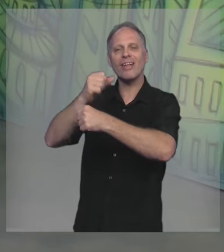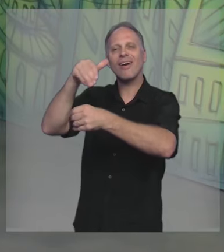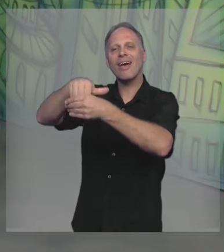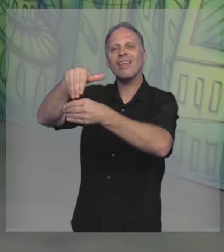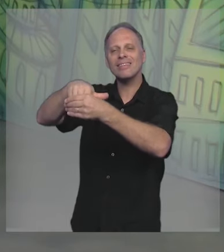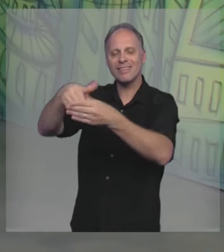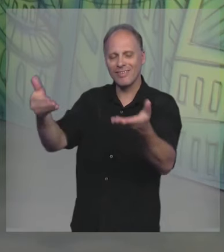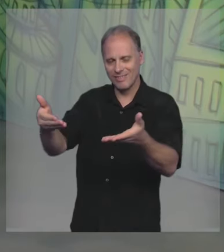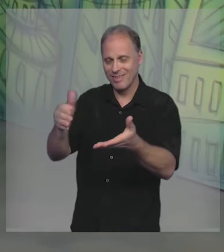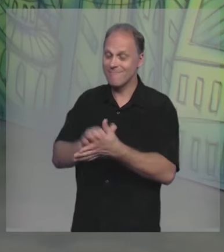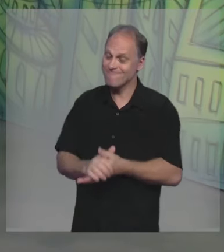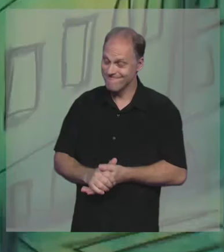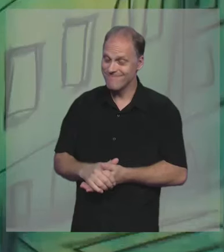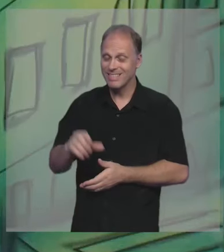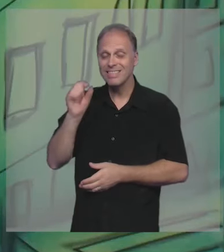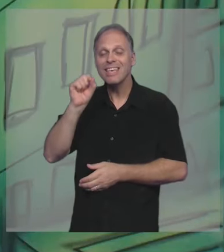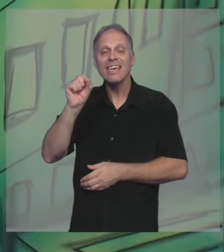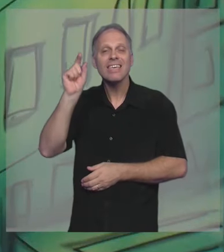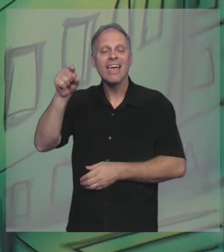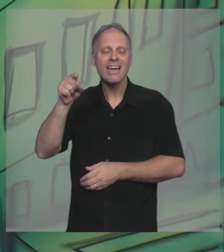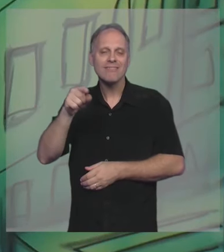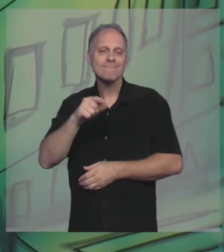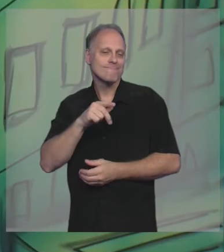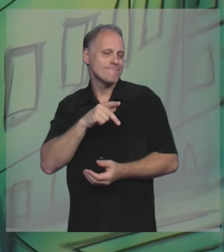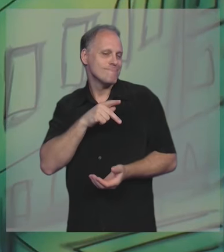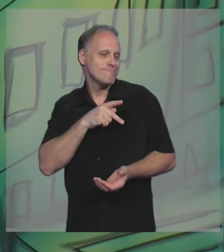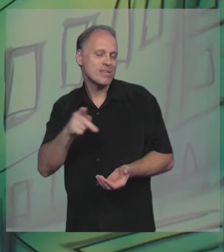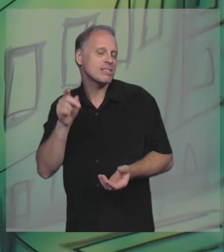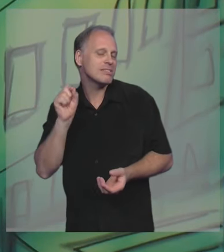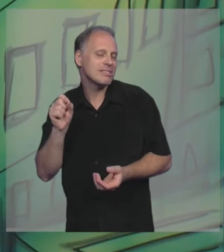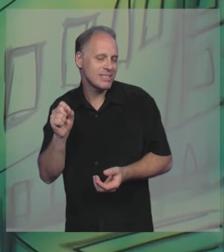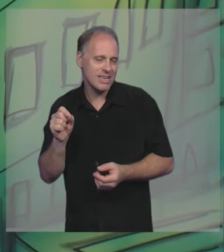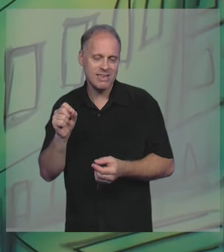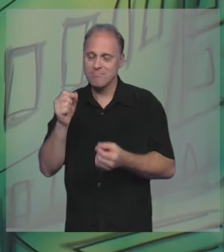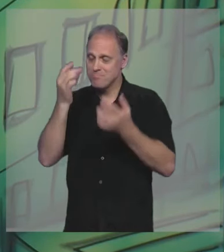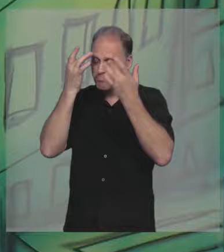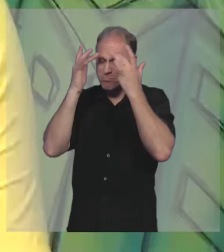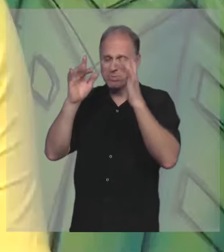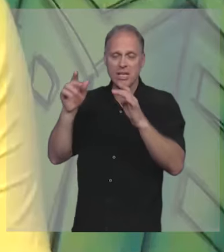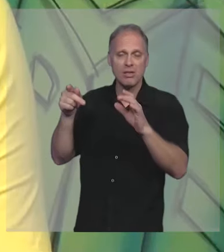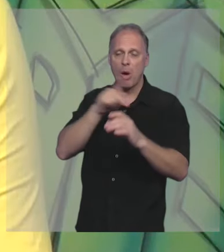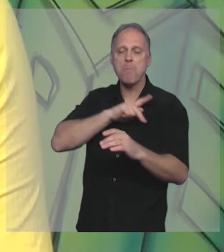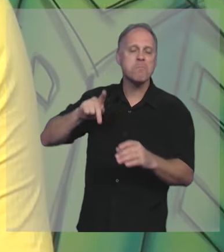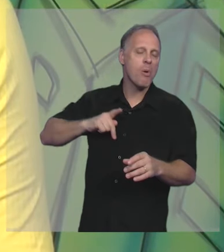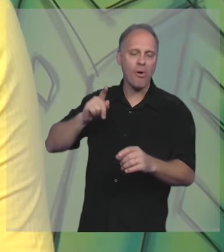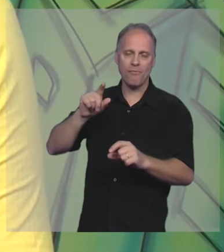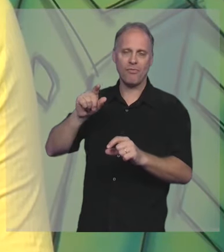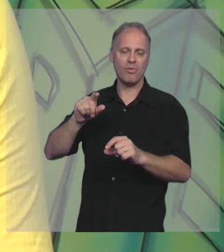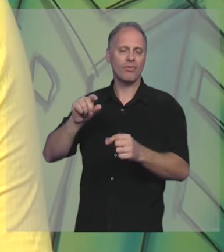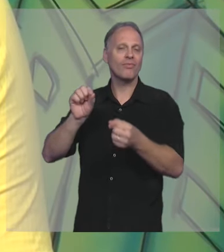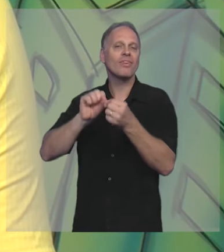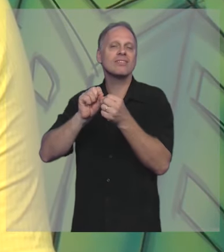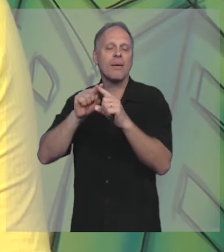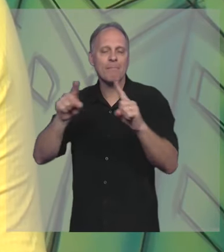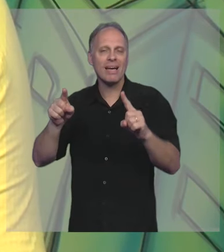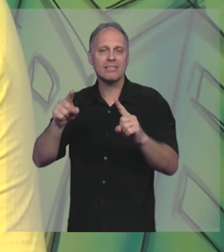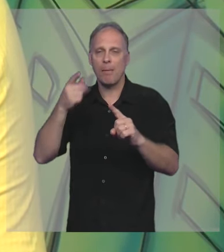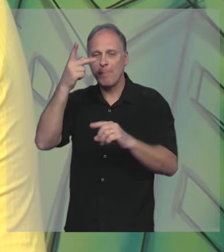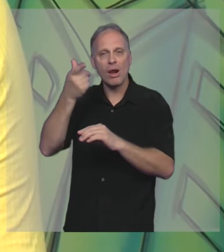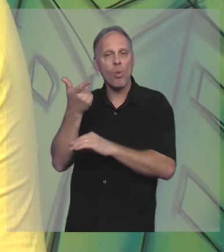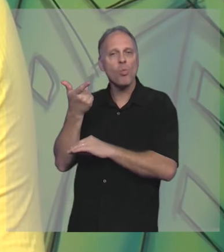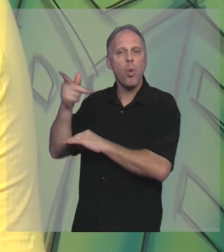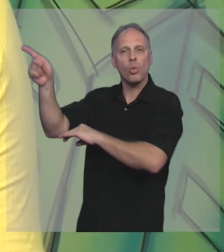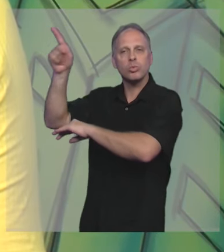eleição, né? Então nós temos aí quem serão os candidatos. Vem aquela questão não só para o povo no Brasil, tá? Mas vem